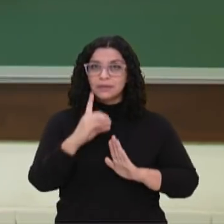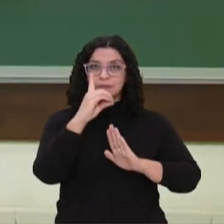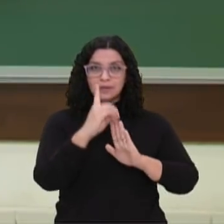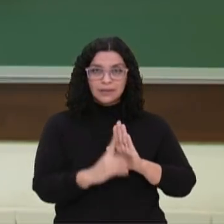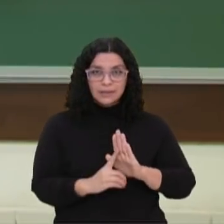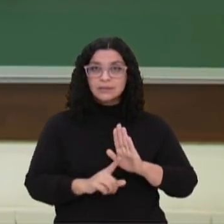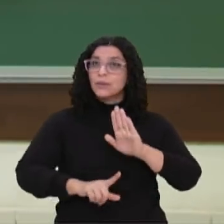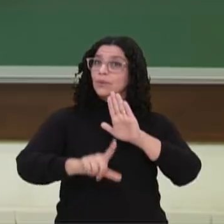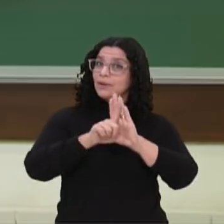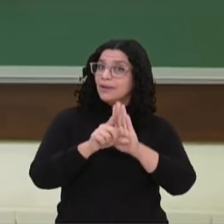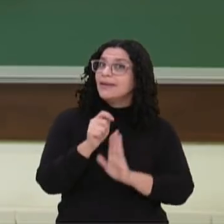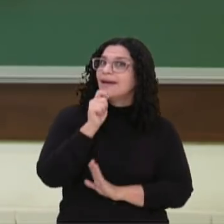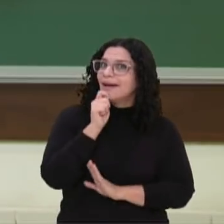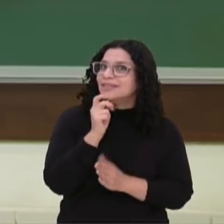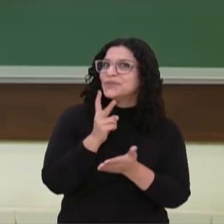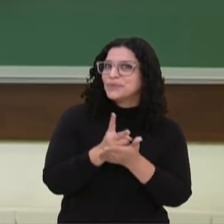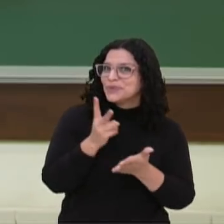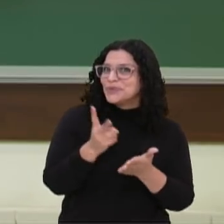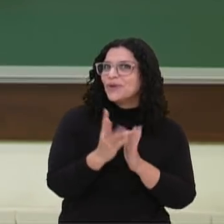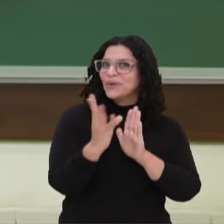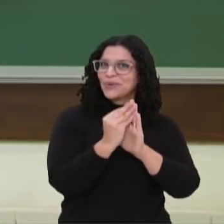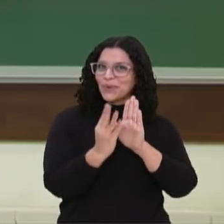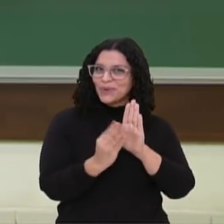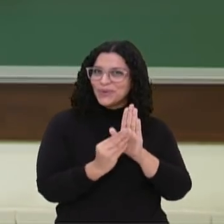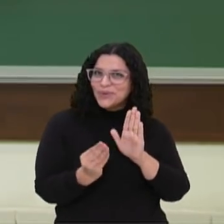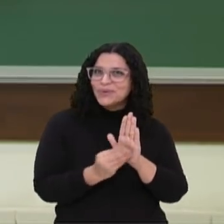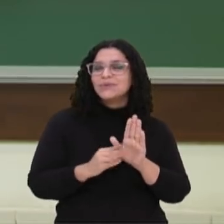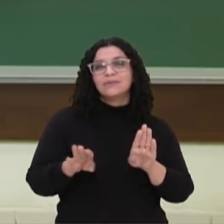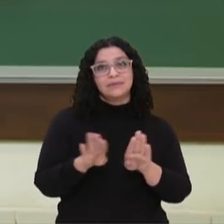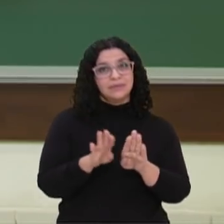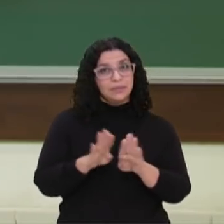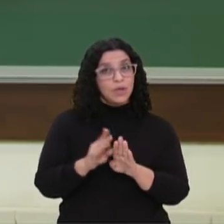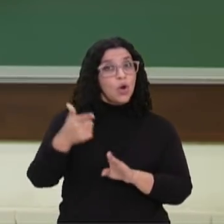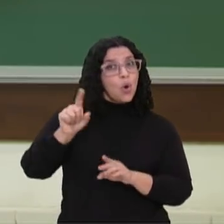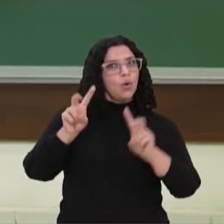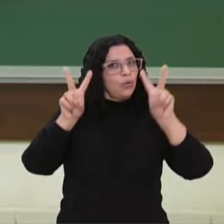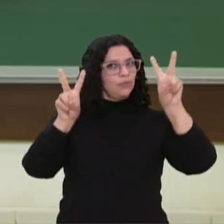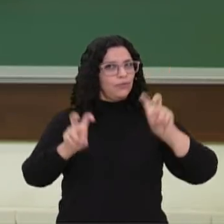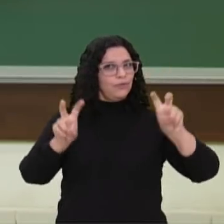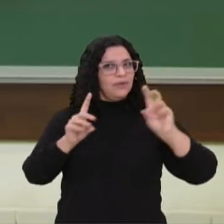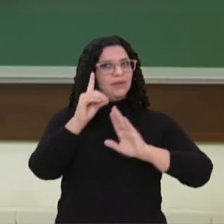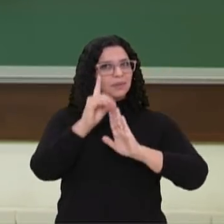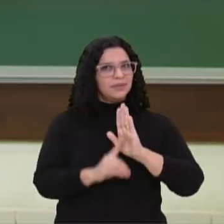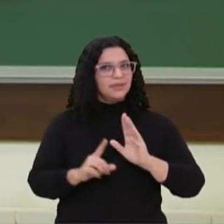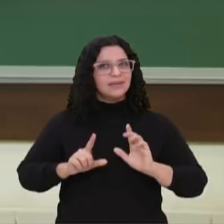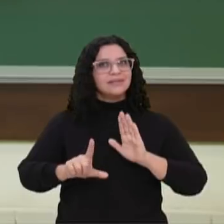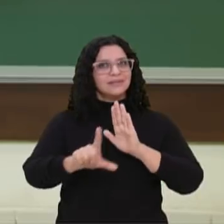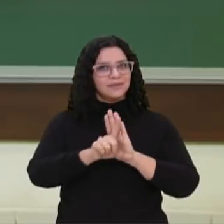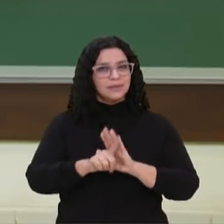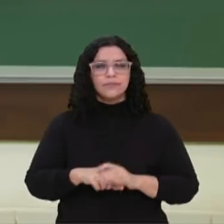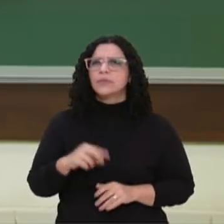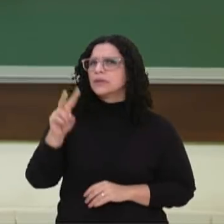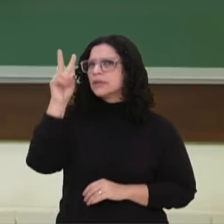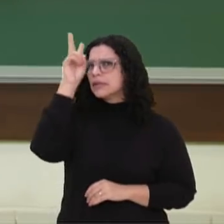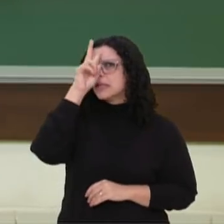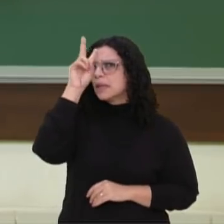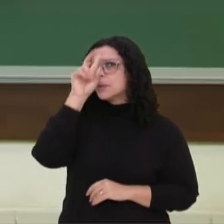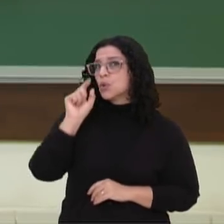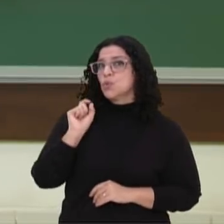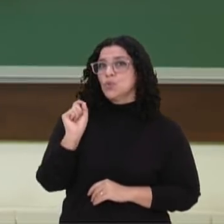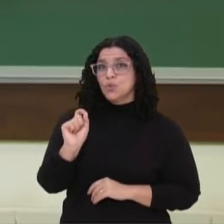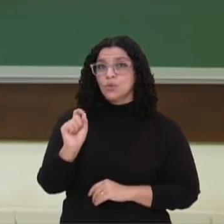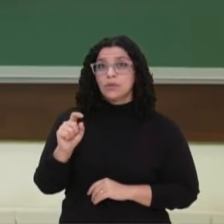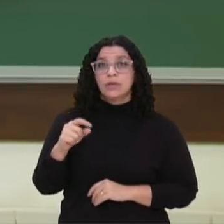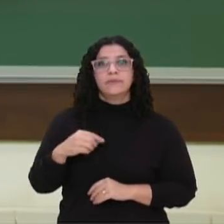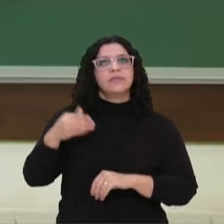declaração legal ainda, né? Vamos ver ainda mais um outro tema, ok? Lembrando vocês